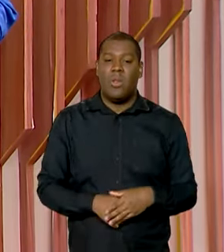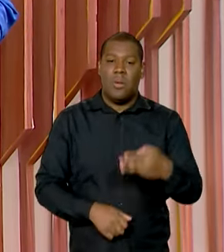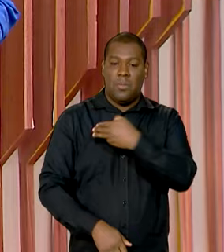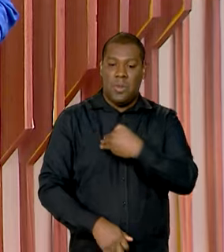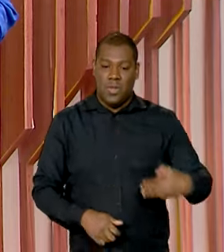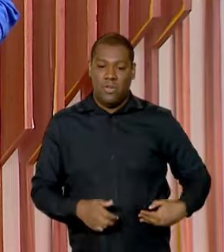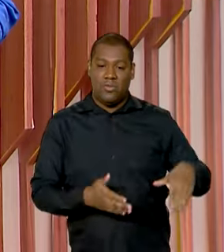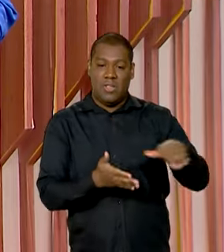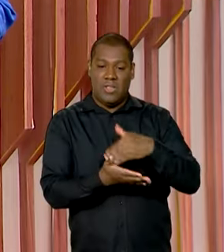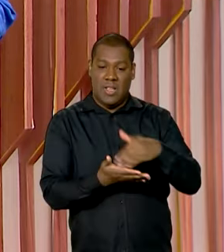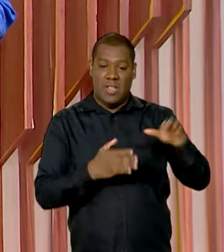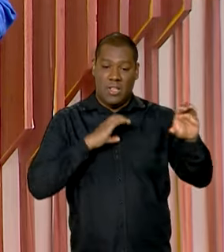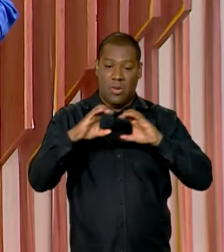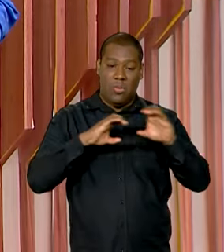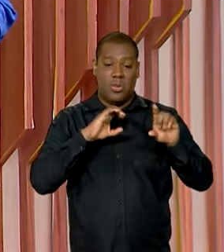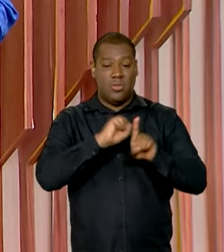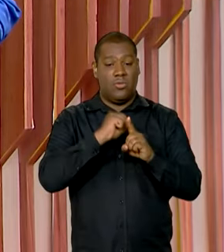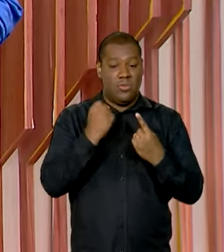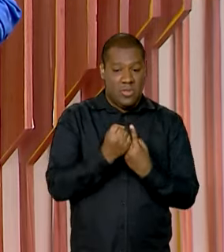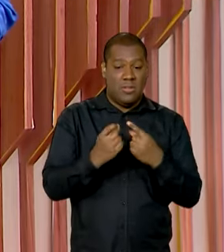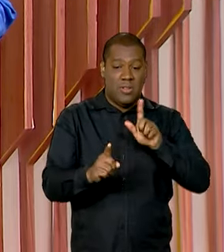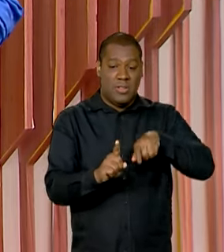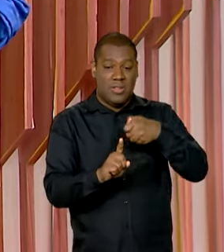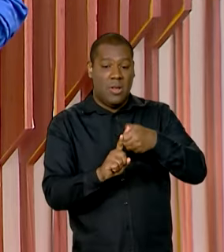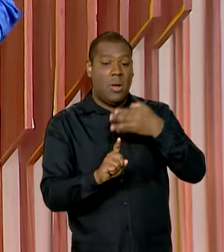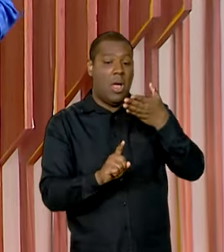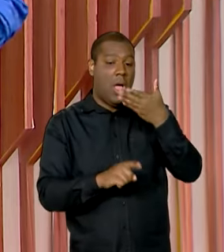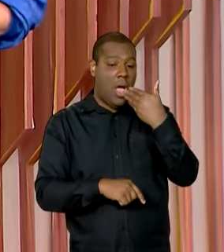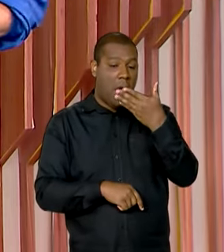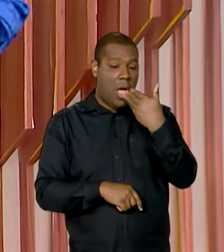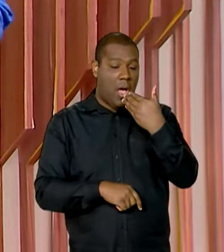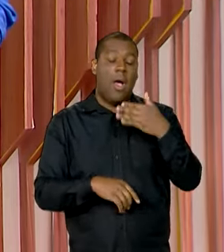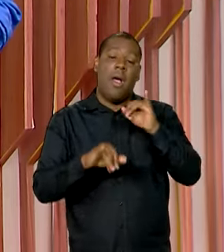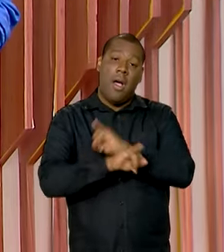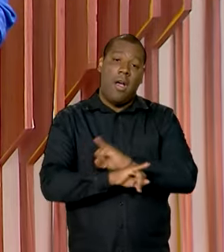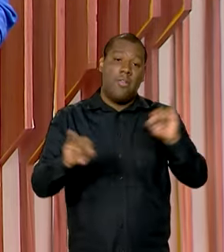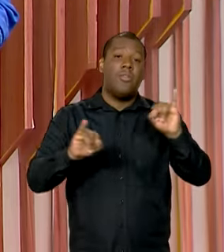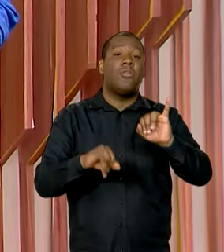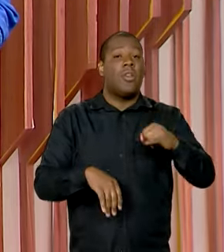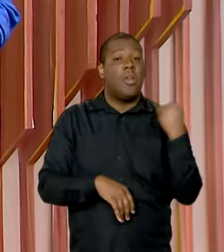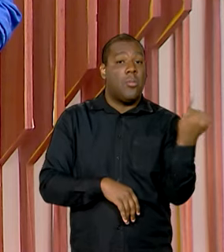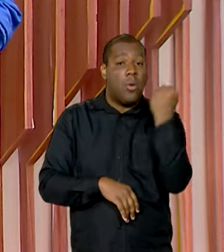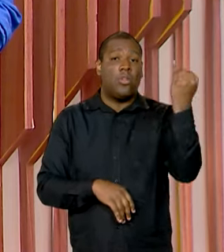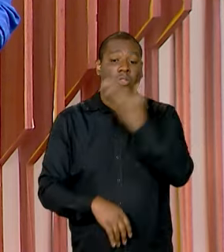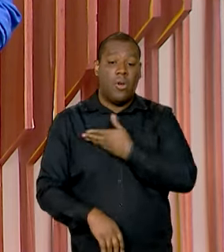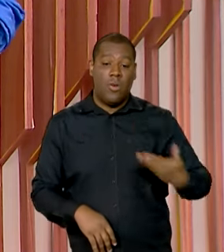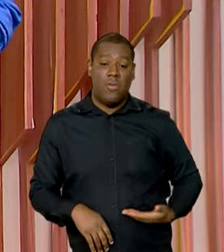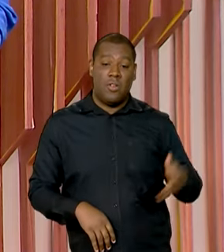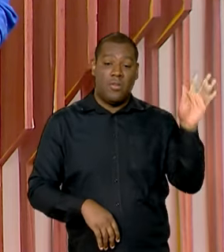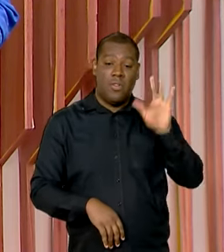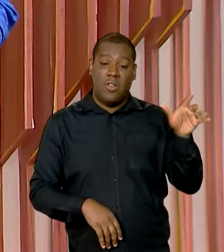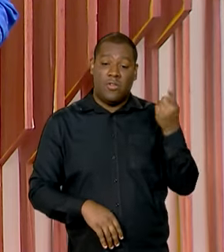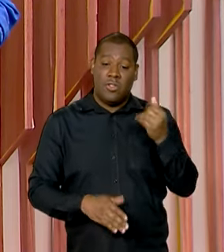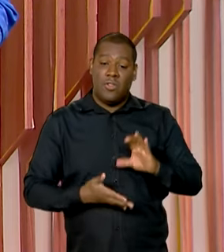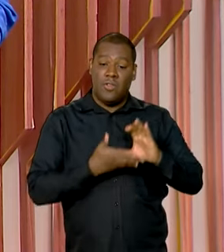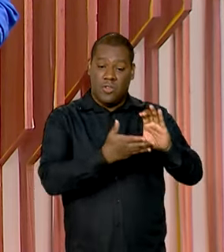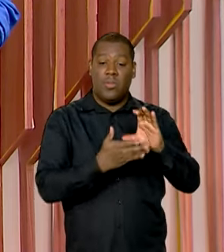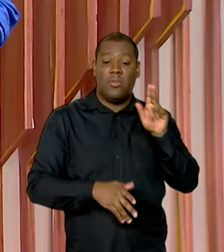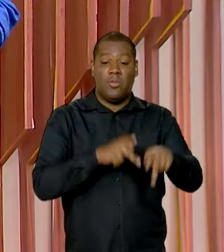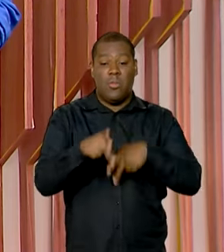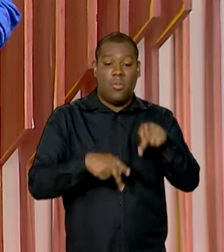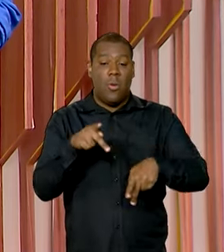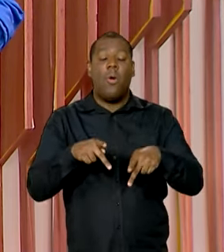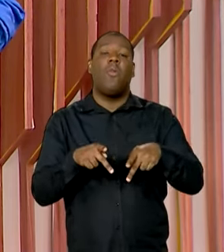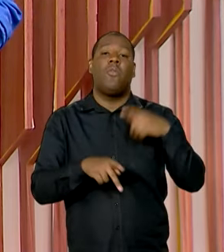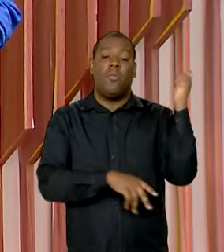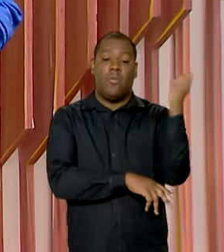de Comunicação Social, Paulo Pimenta, falou sobre a importância da liberação de recursos para ajuda à população. Ele disse que